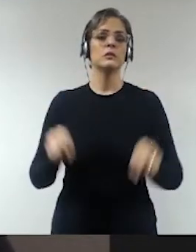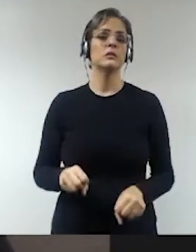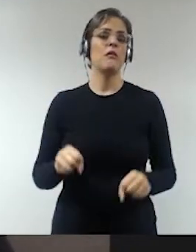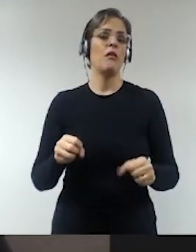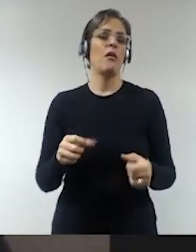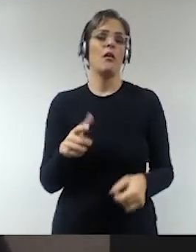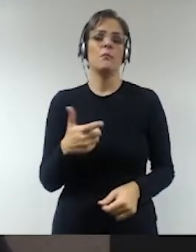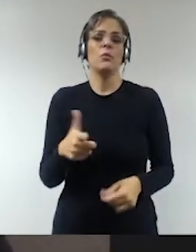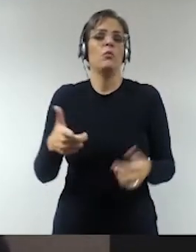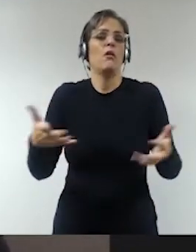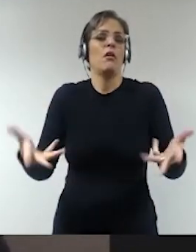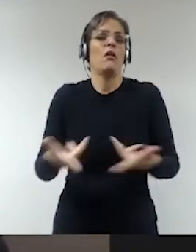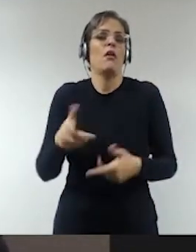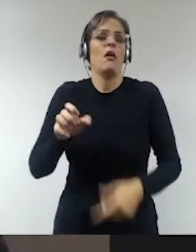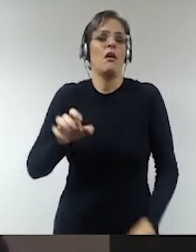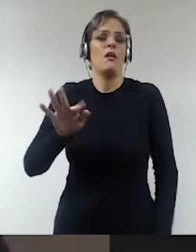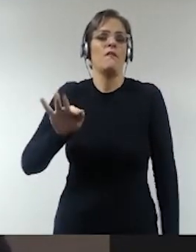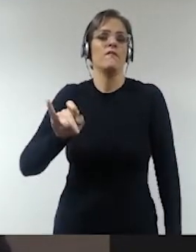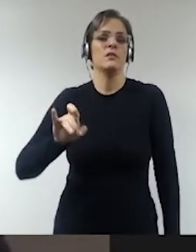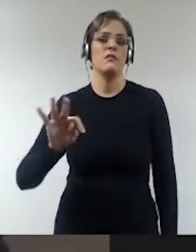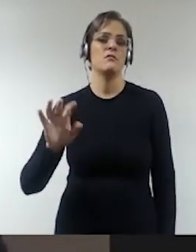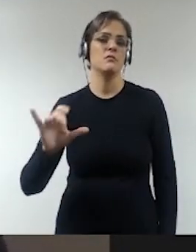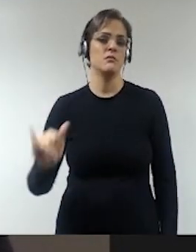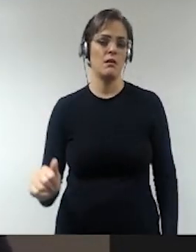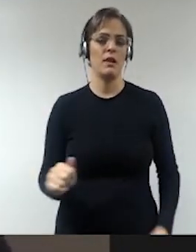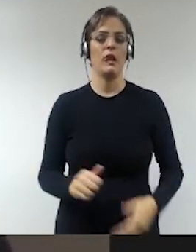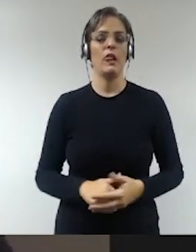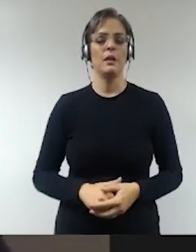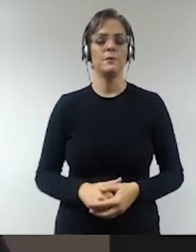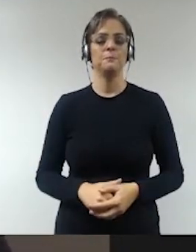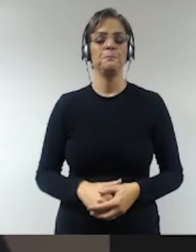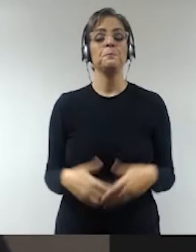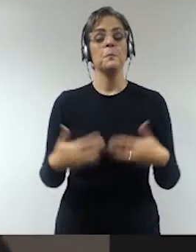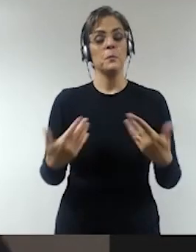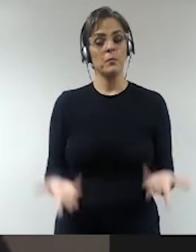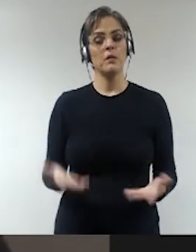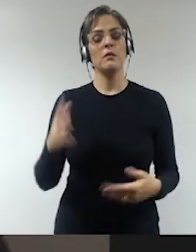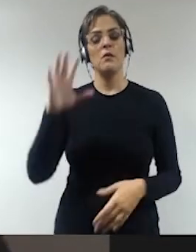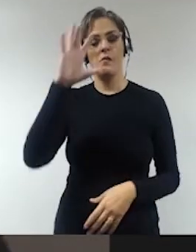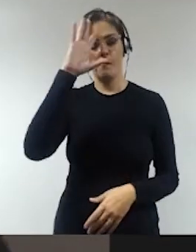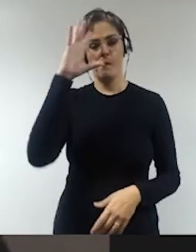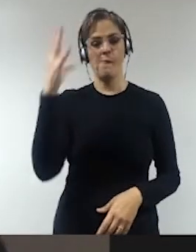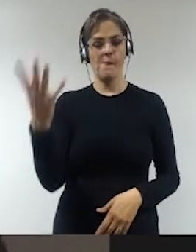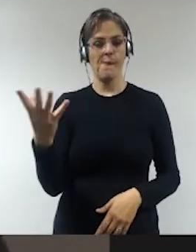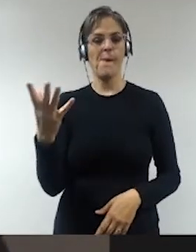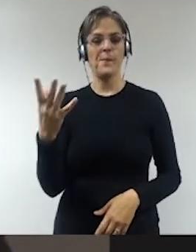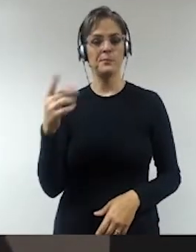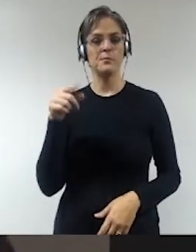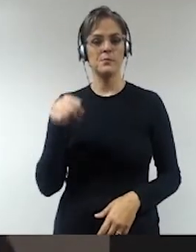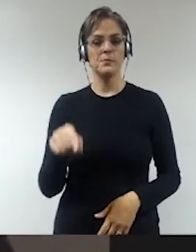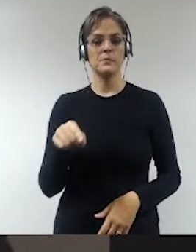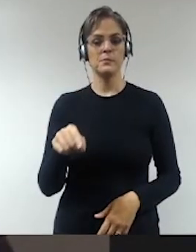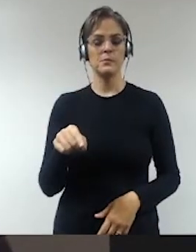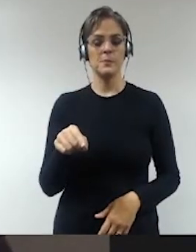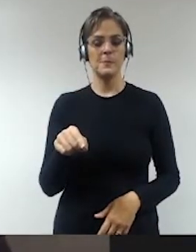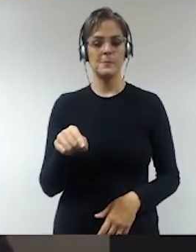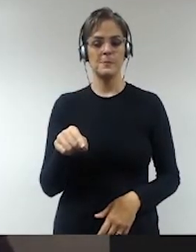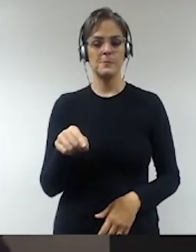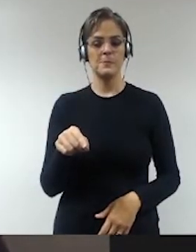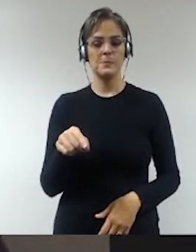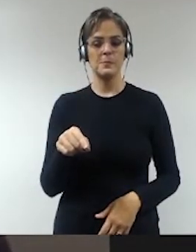eficiência, de modo que tudo está imbricado. A decisão, portanto, lastreada